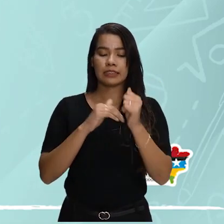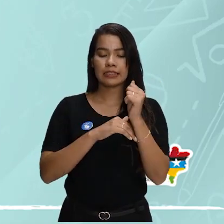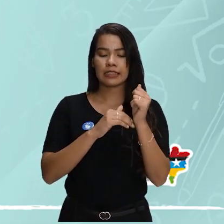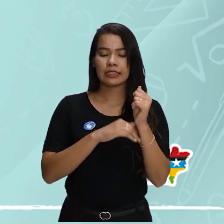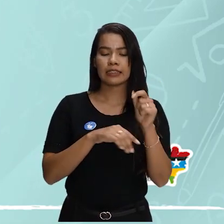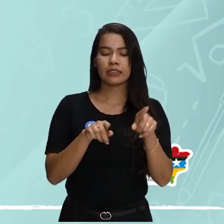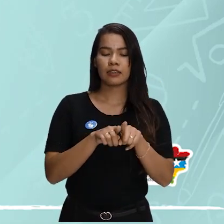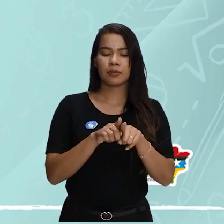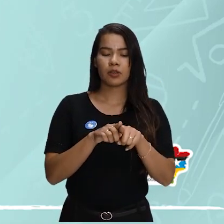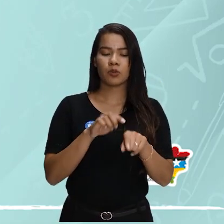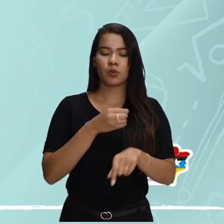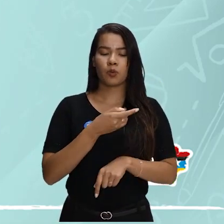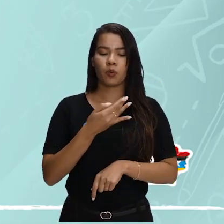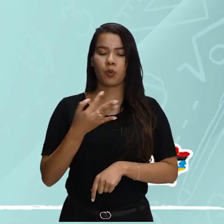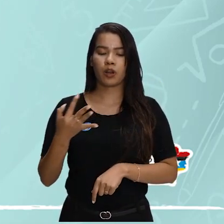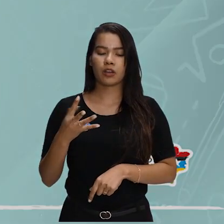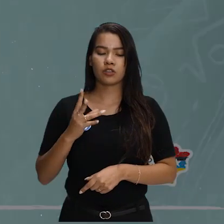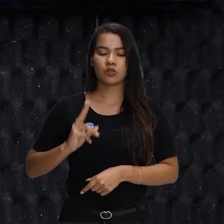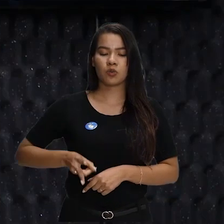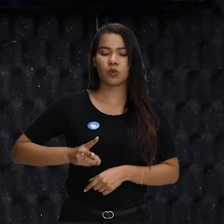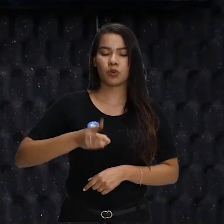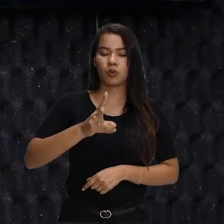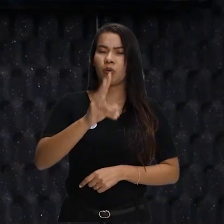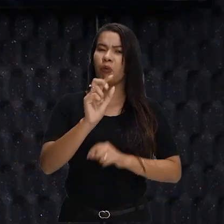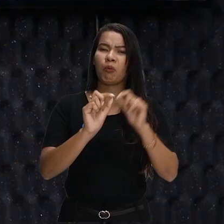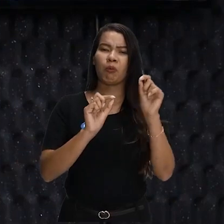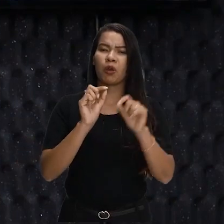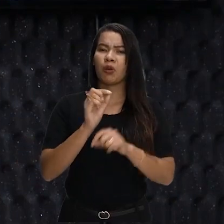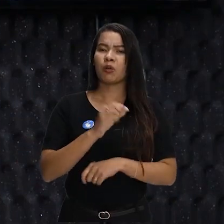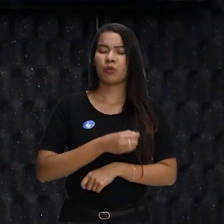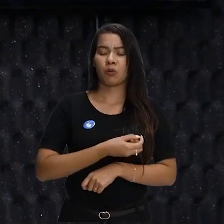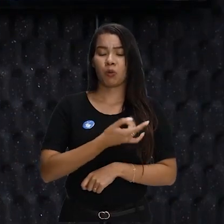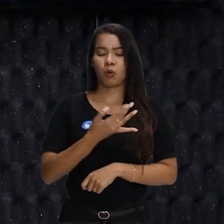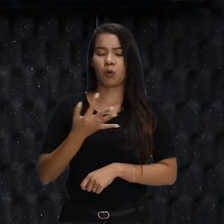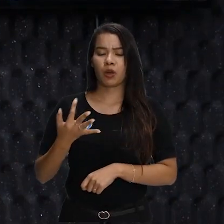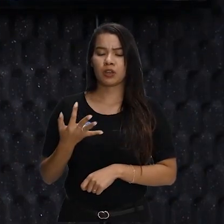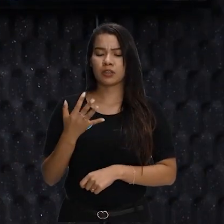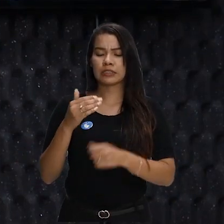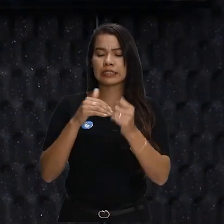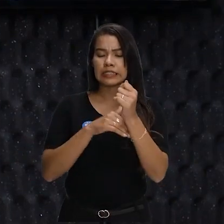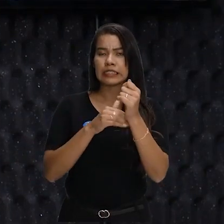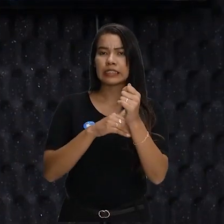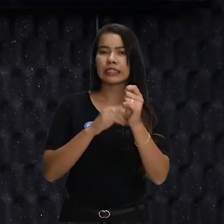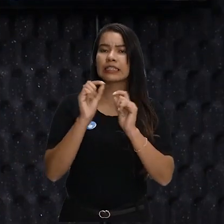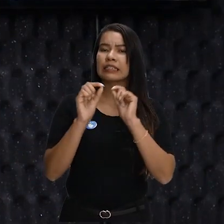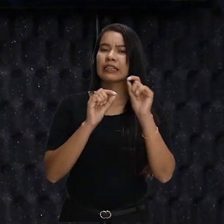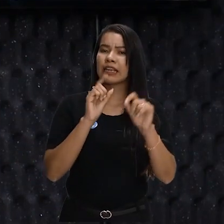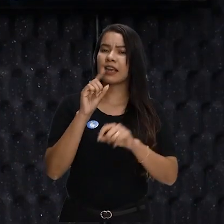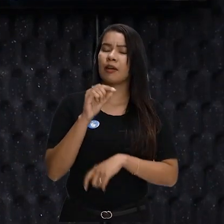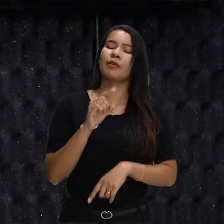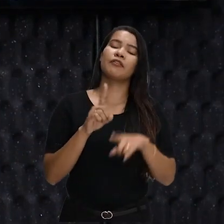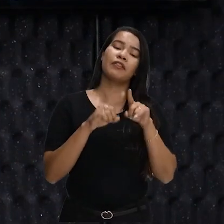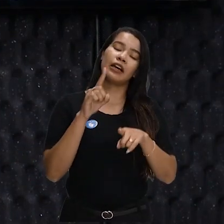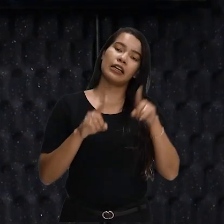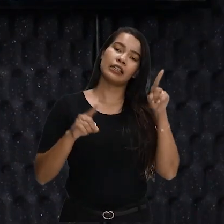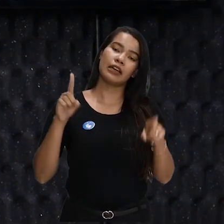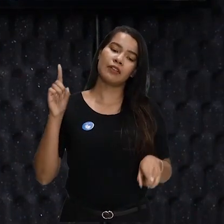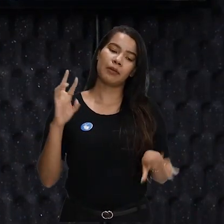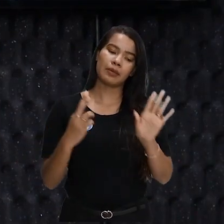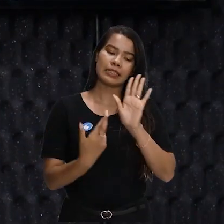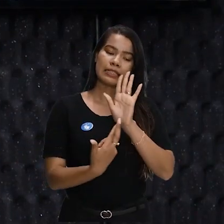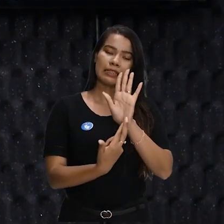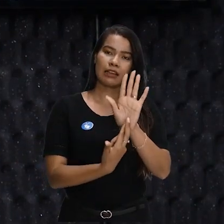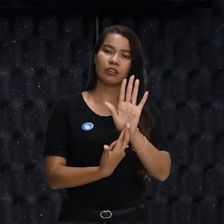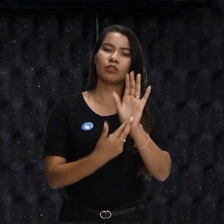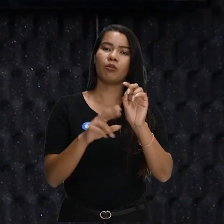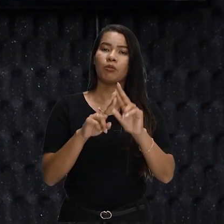é uma quantitativa discreta? Quantitativa é uma variável representada por um número, certo?